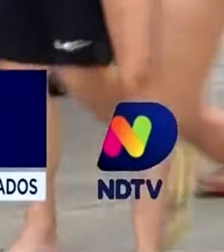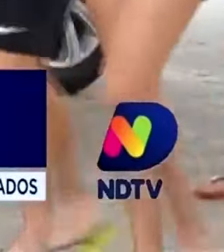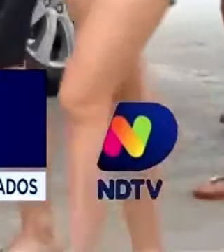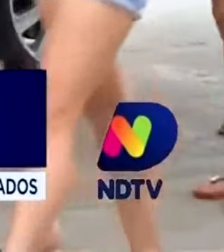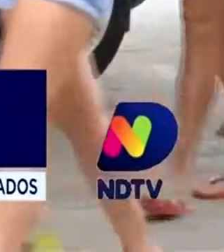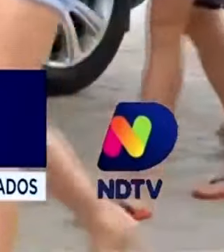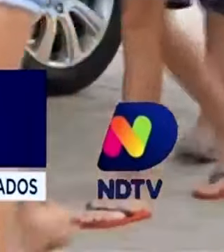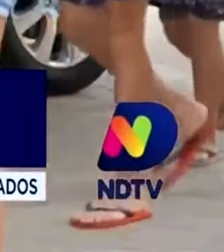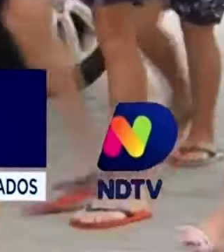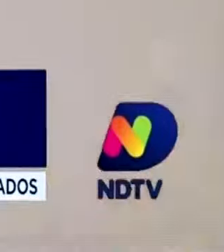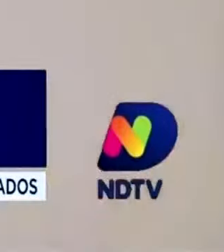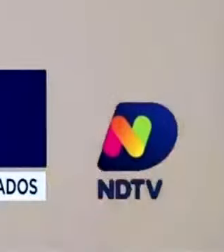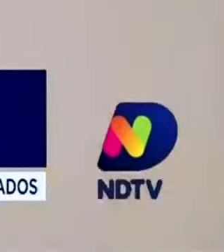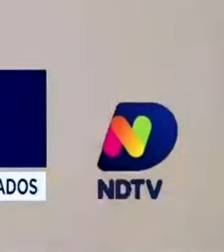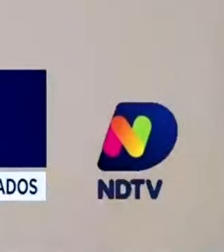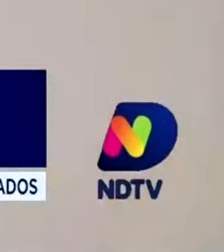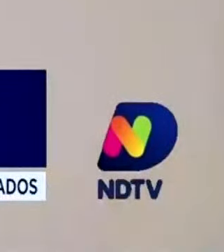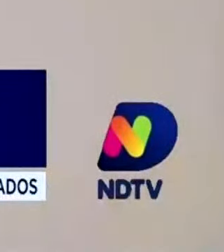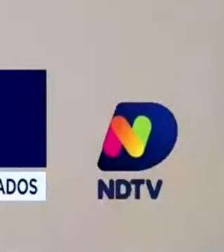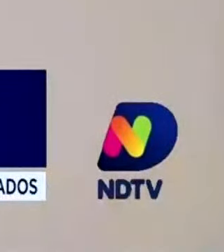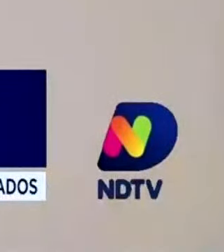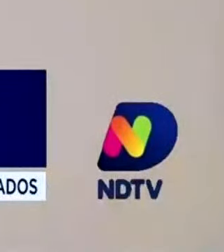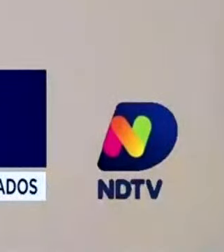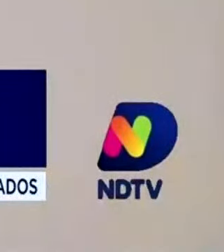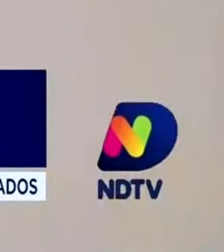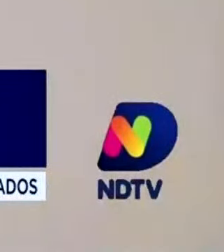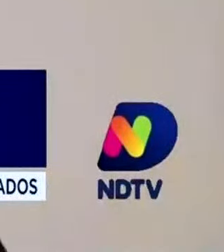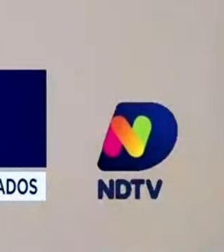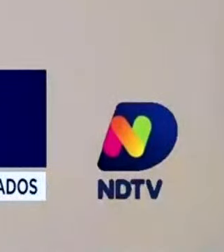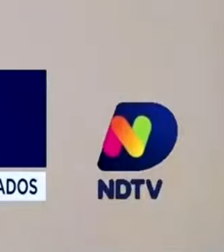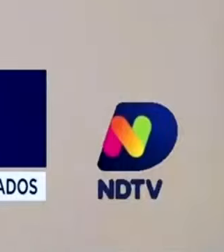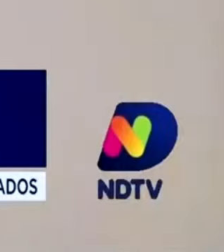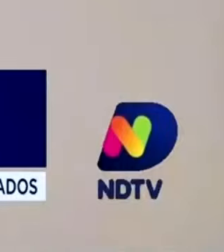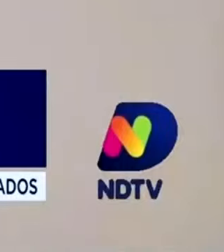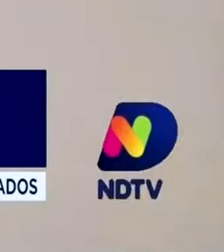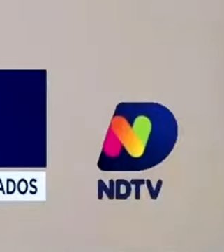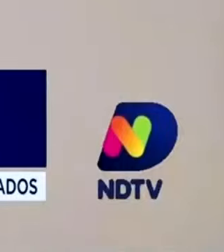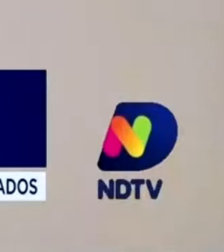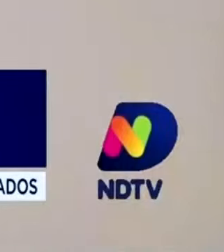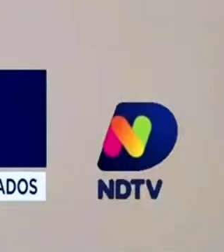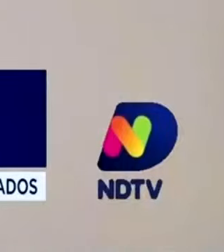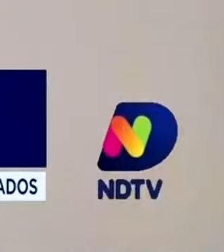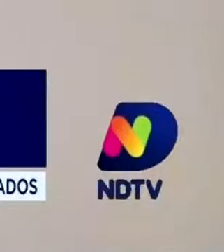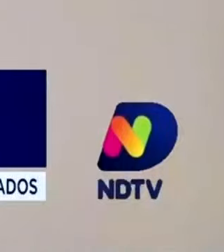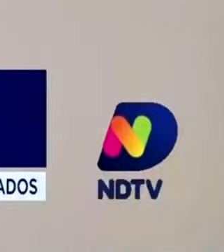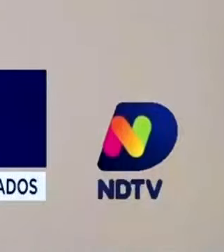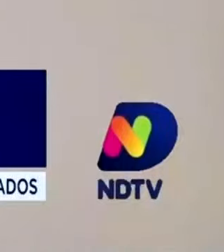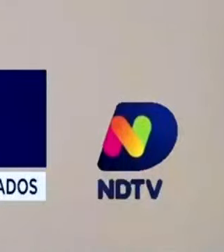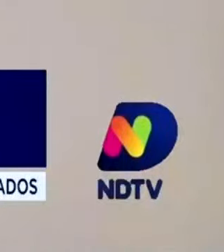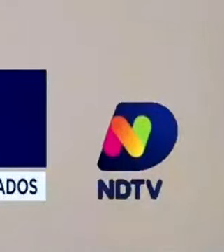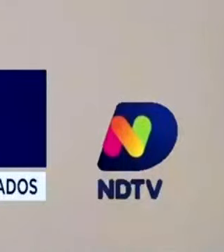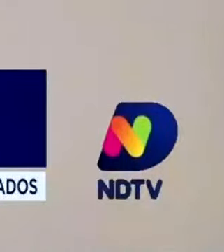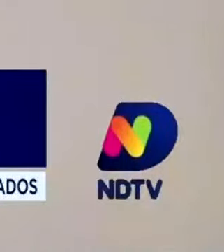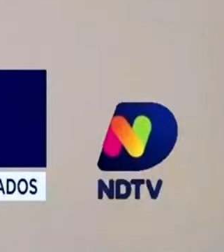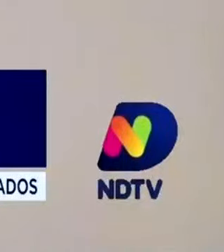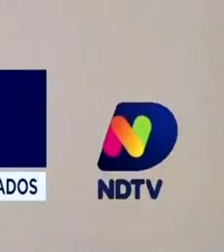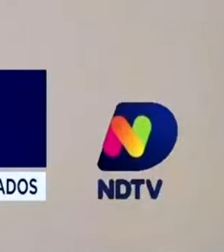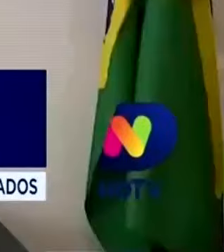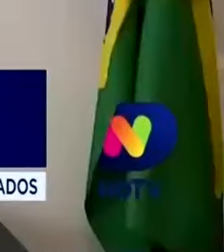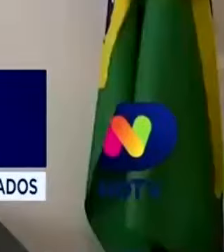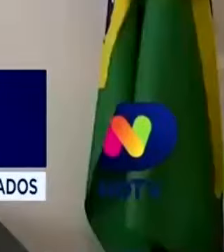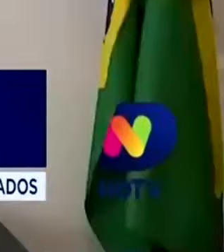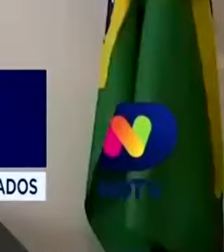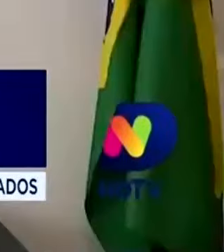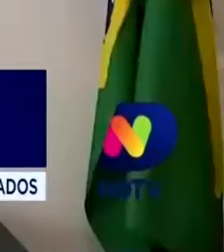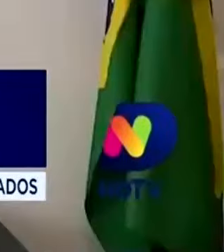de 1.058 agentes. O secretário disse que será realizada uma análise para verificar a necessidade de novos agentes para a Polícia